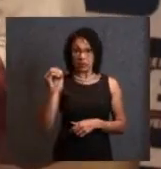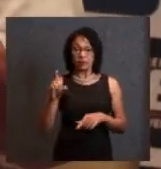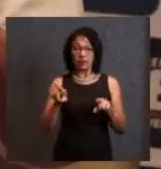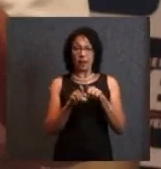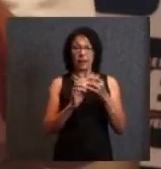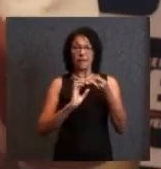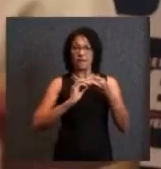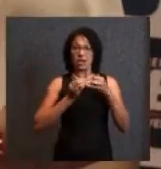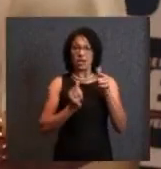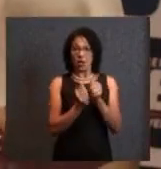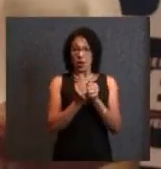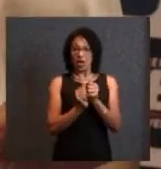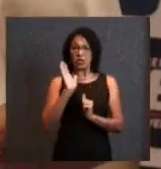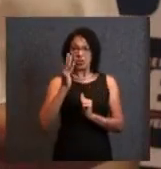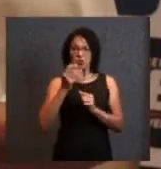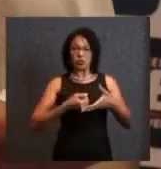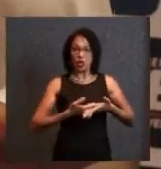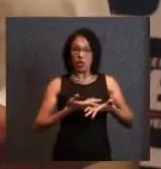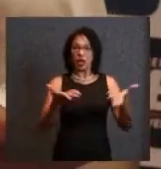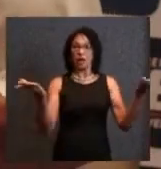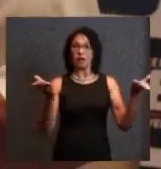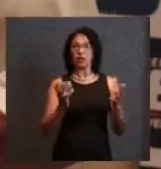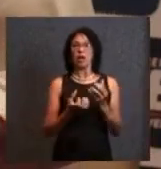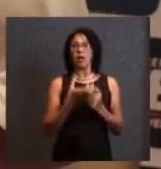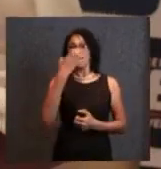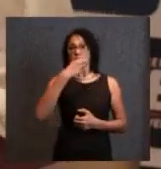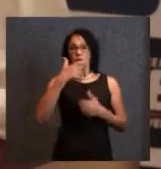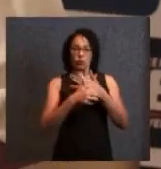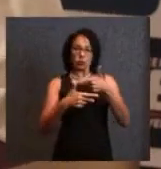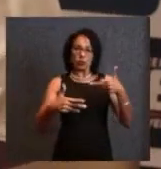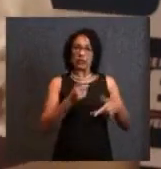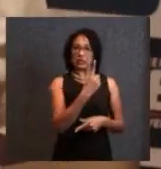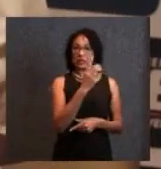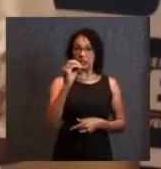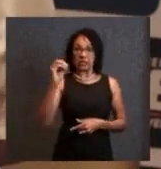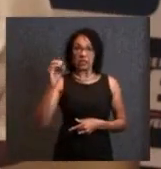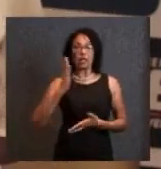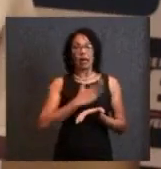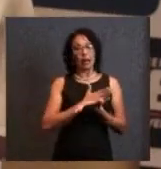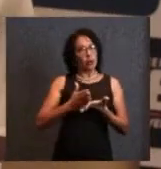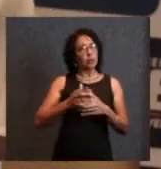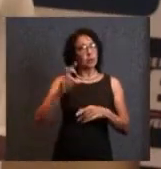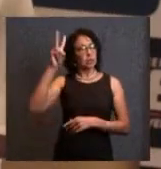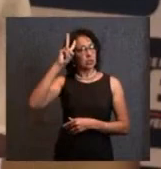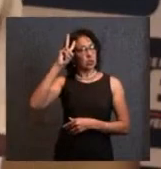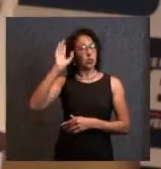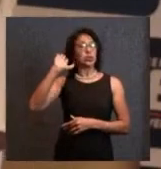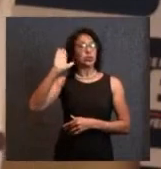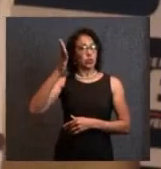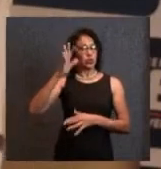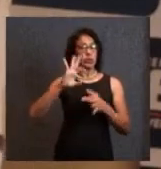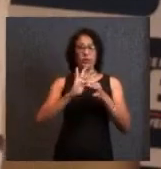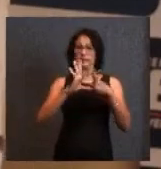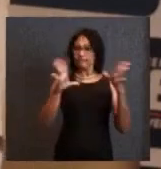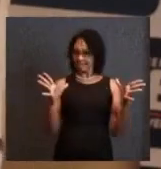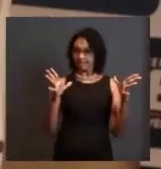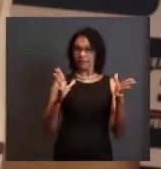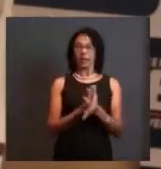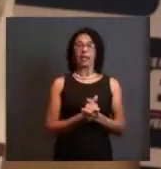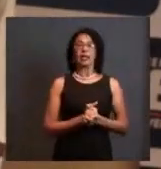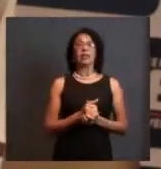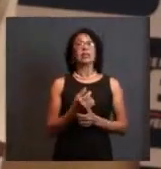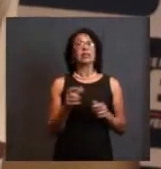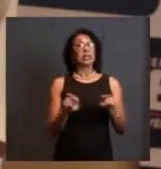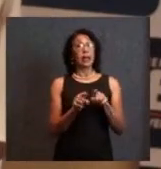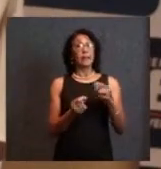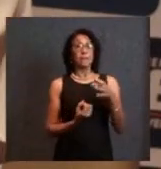já distribuído, e polpa de fruta também 100%. A partir de segunda, receberão aí os materiais da agricultura,